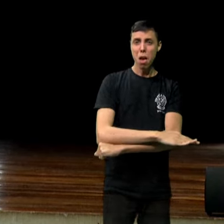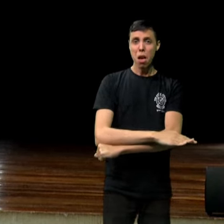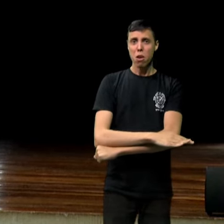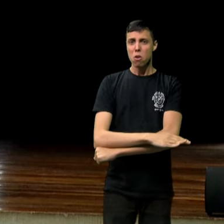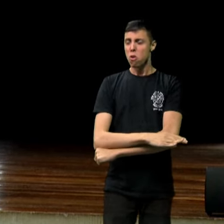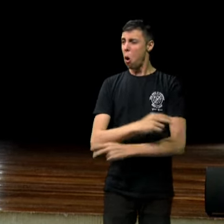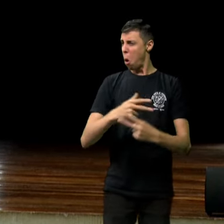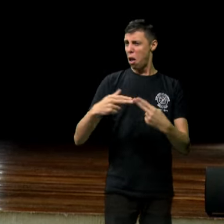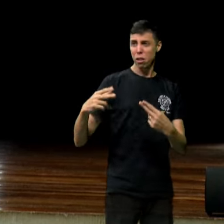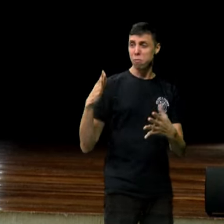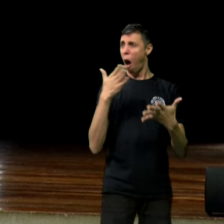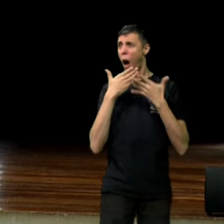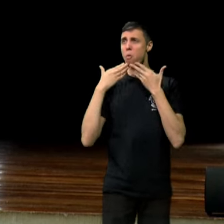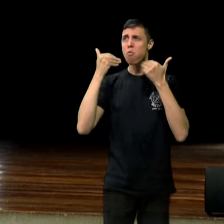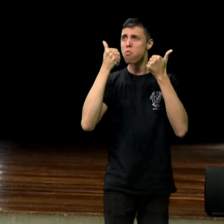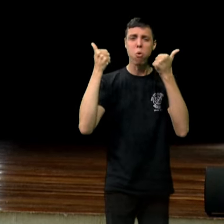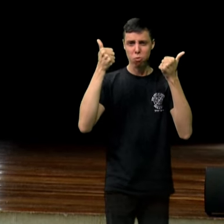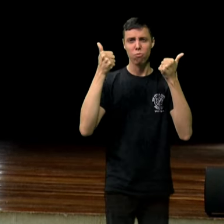épico.